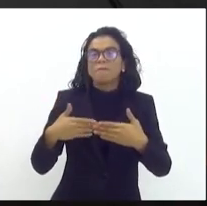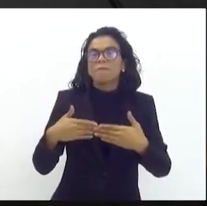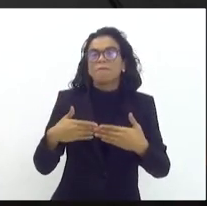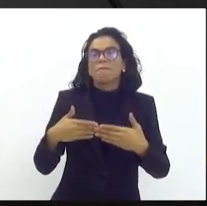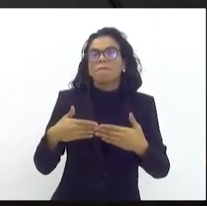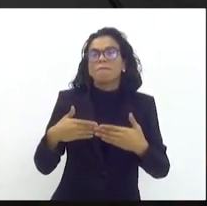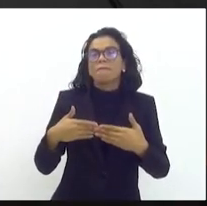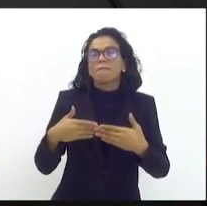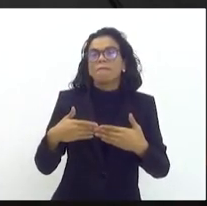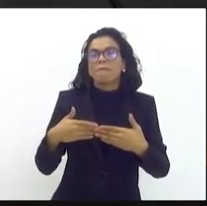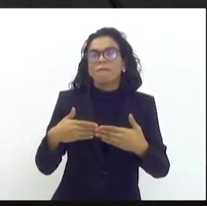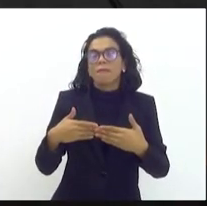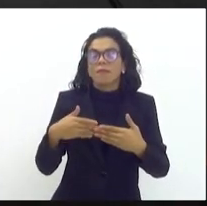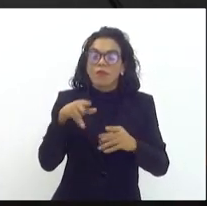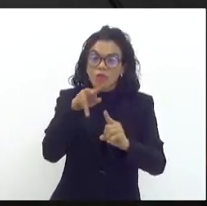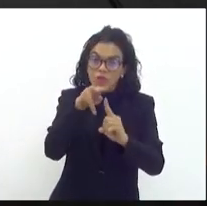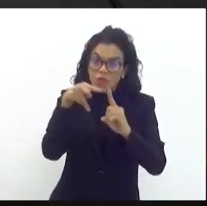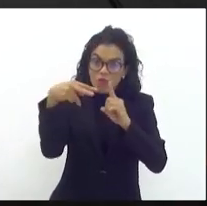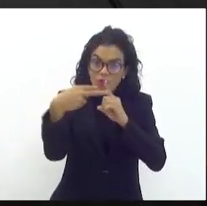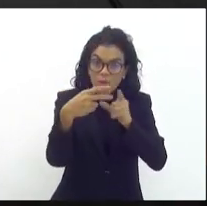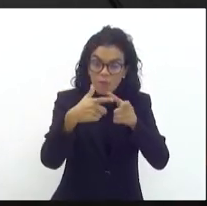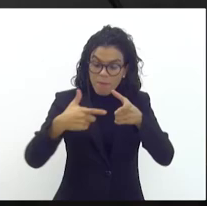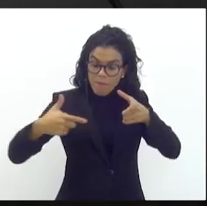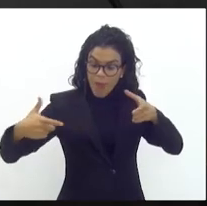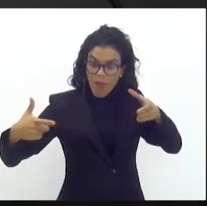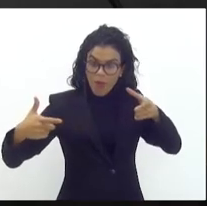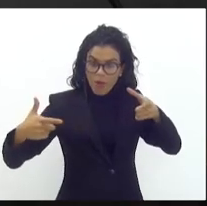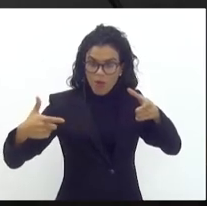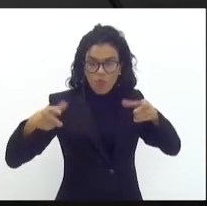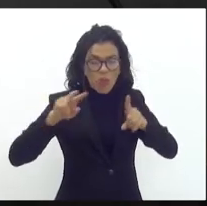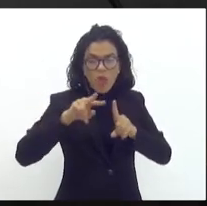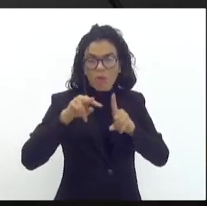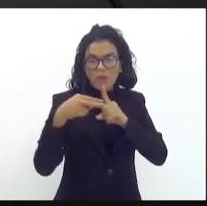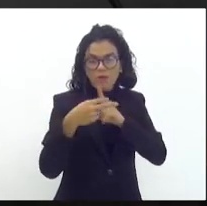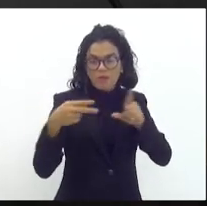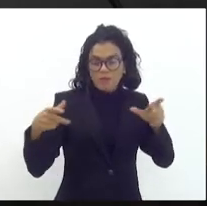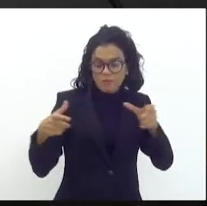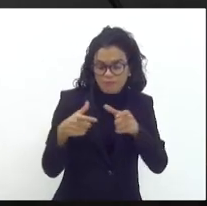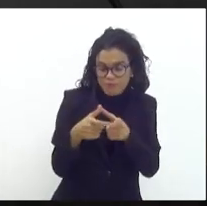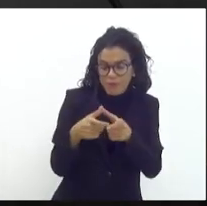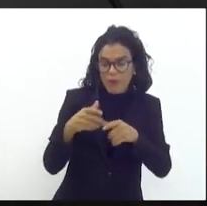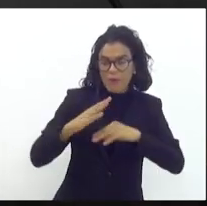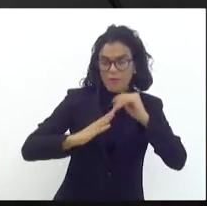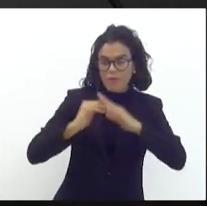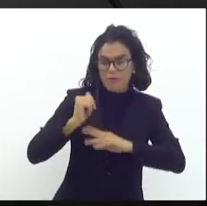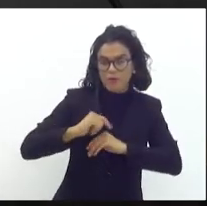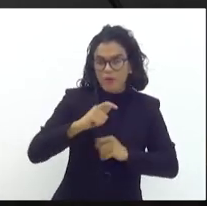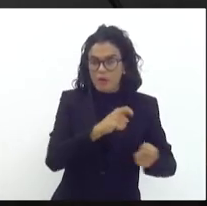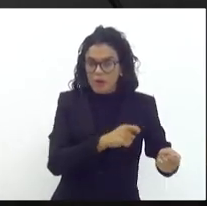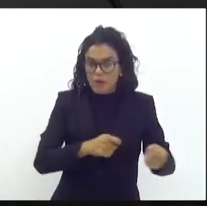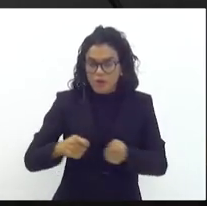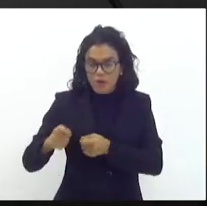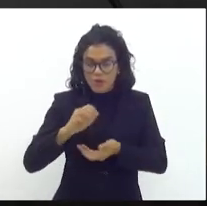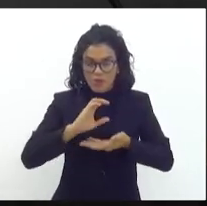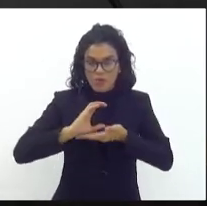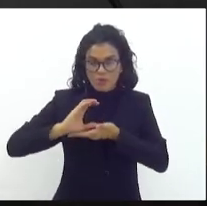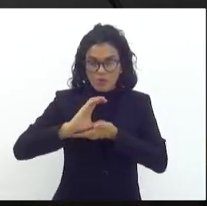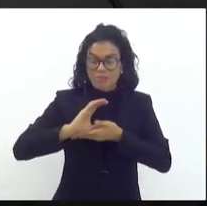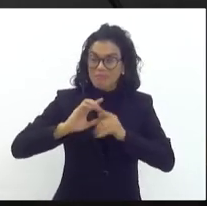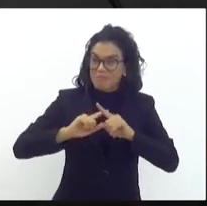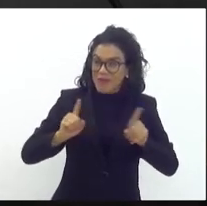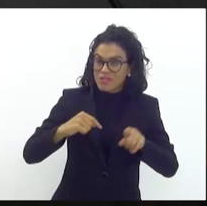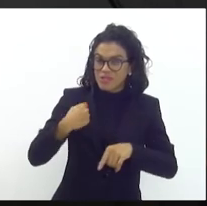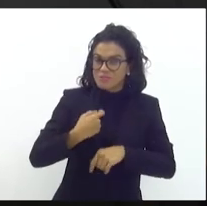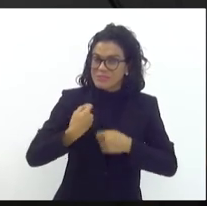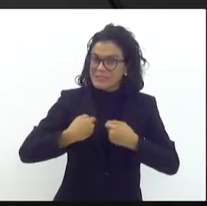do ponto de vista macro não do ponto de vista da questão técnica operacional do dia a dia do conselho mas é uma coisa que